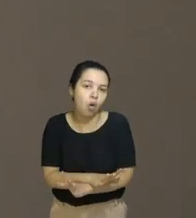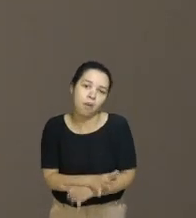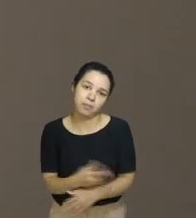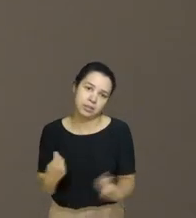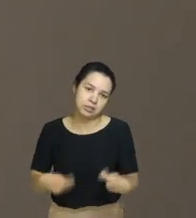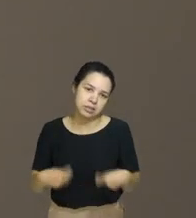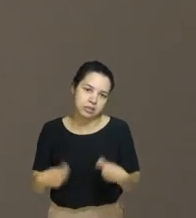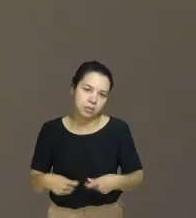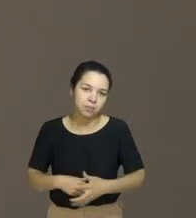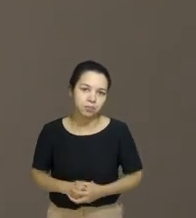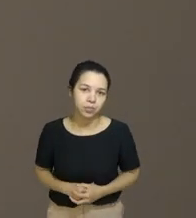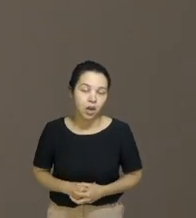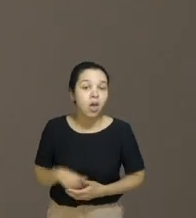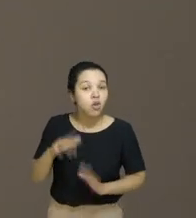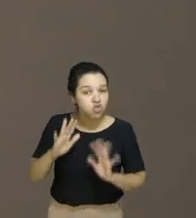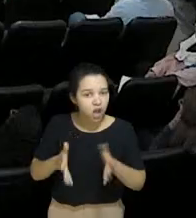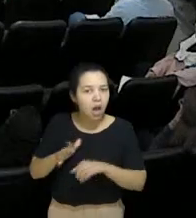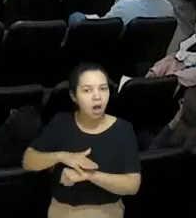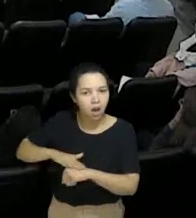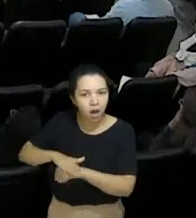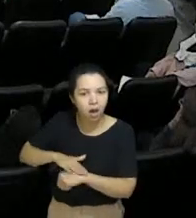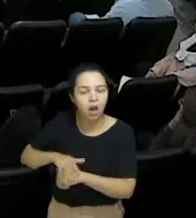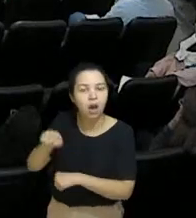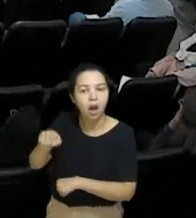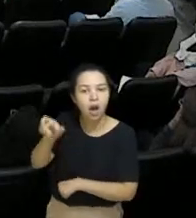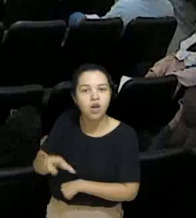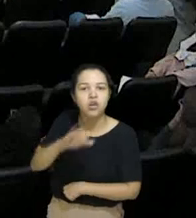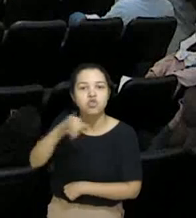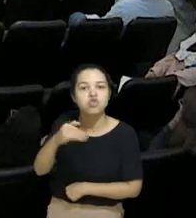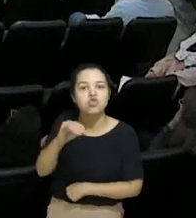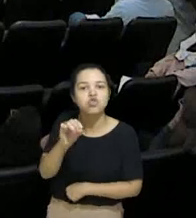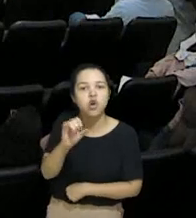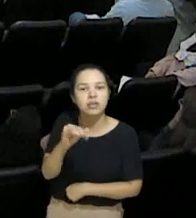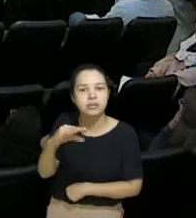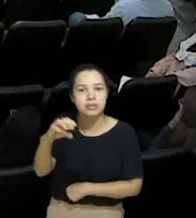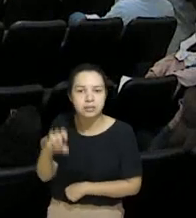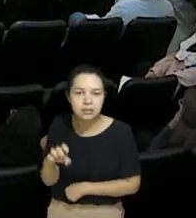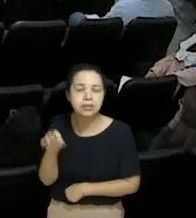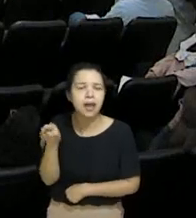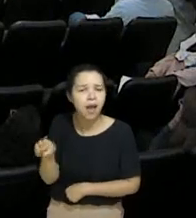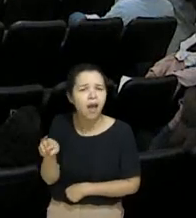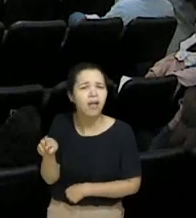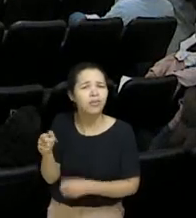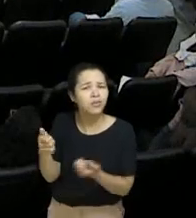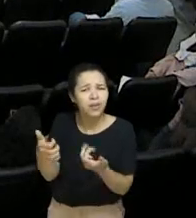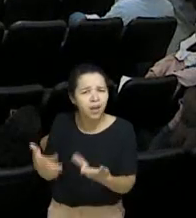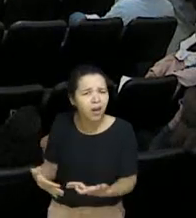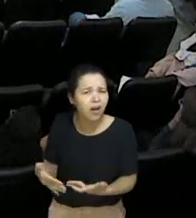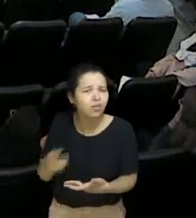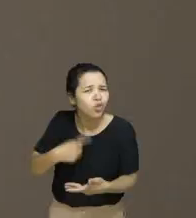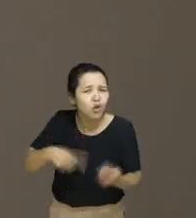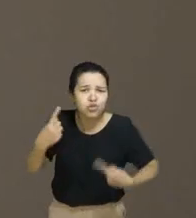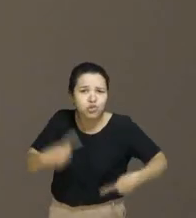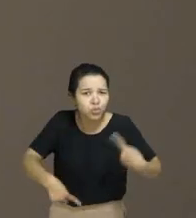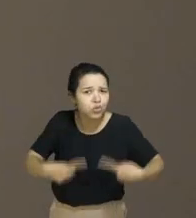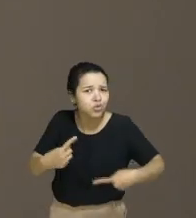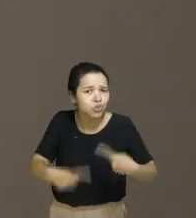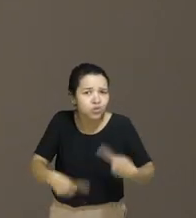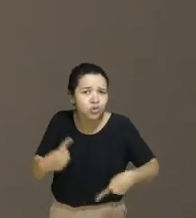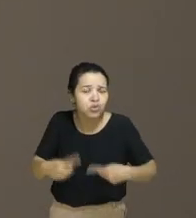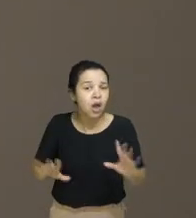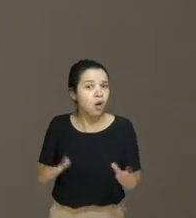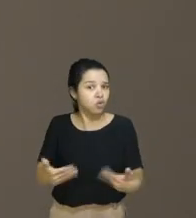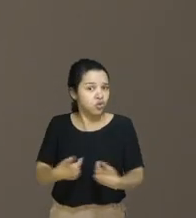Eu até falava com a... Esqueci. A Joyce, há pouco, né? que a gente discute muito, muito autismo,